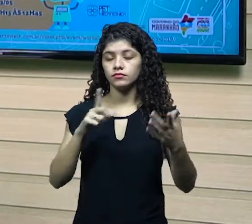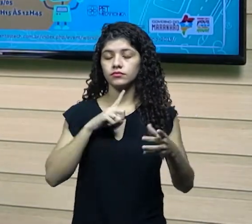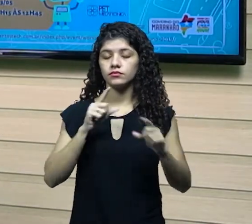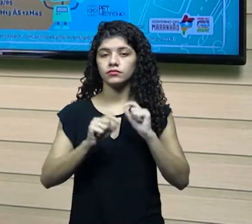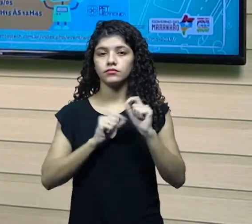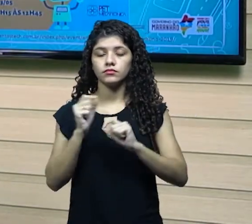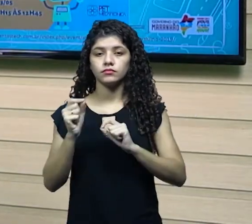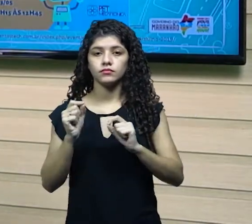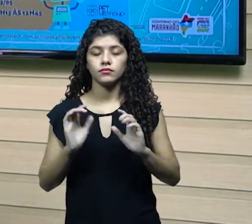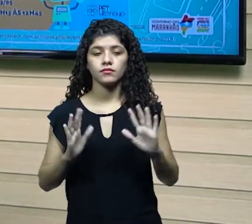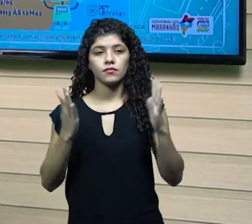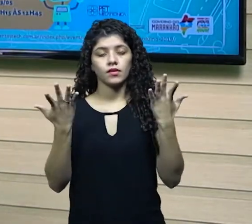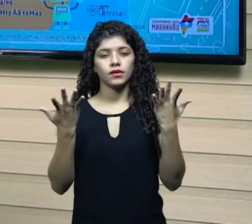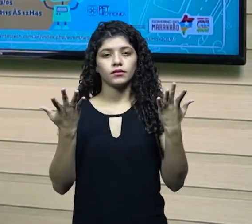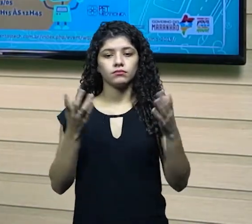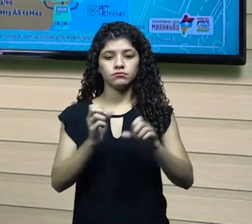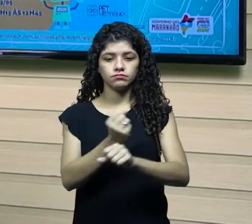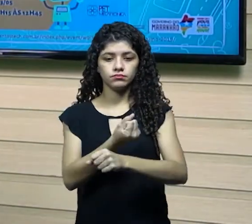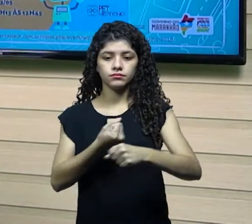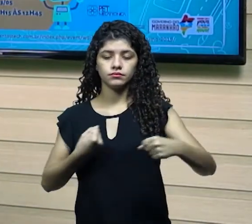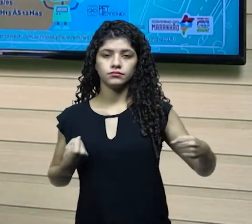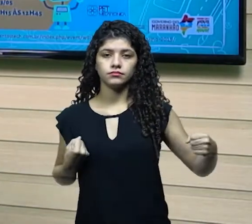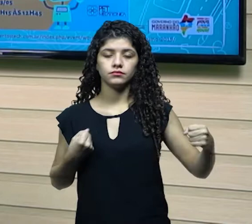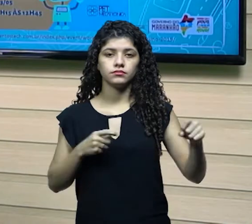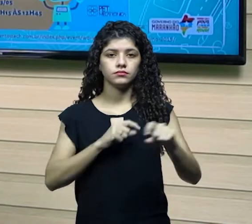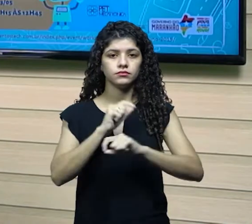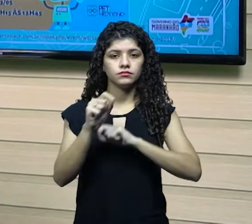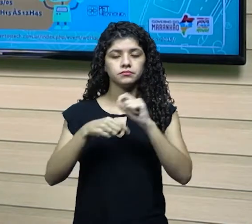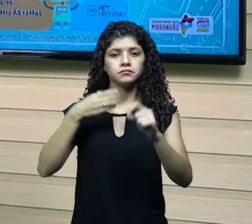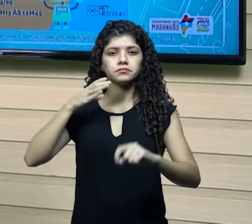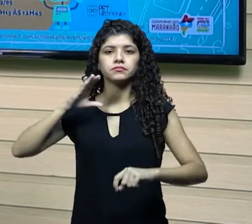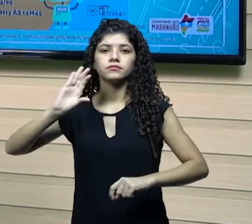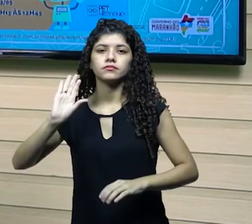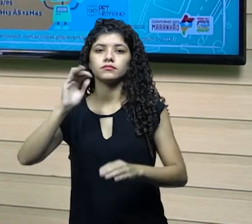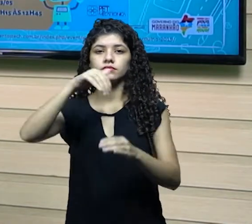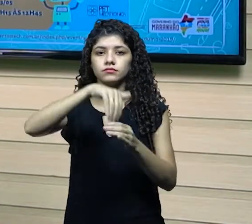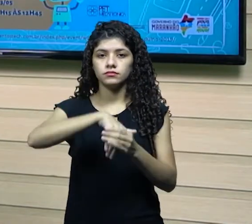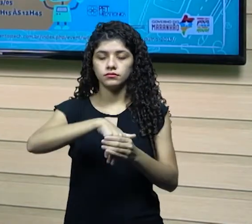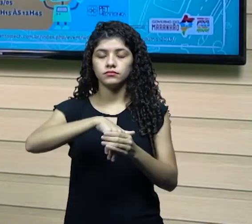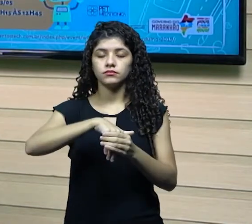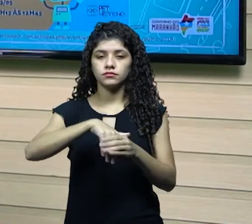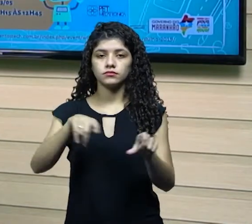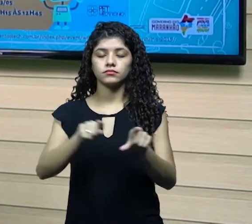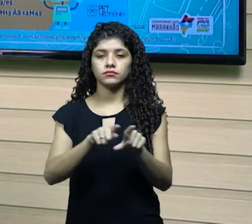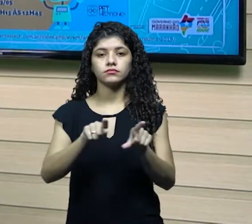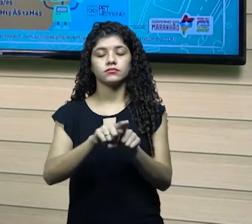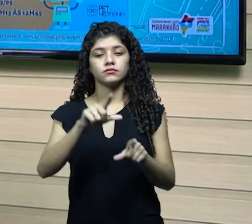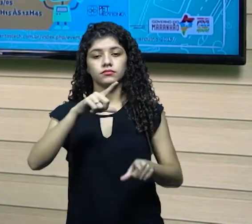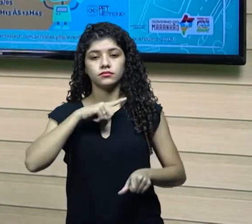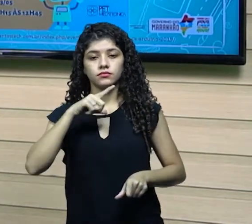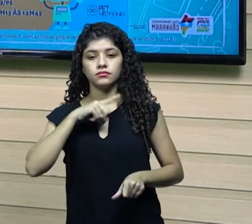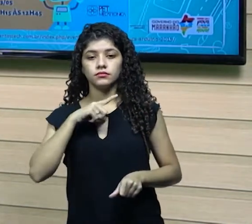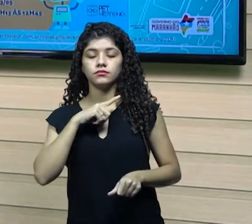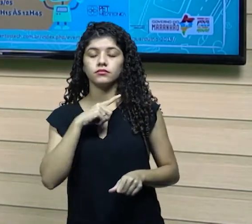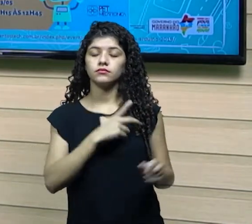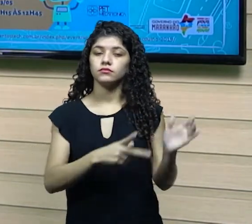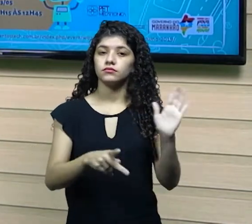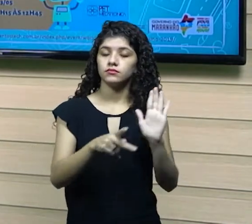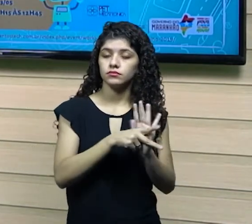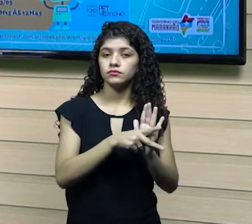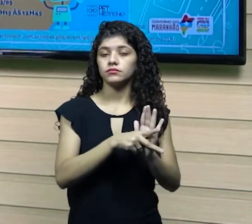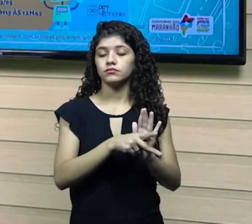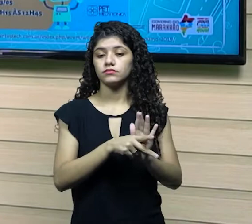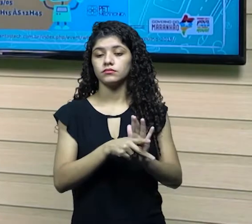realizado em conjunto com outra vento né se a gente tem uma grande ou de um evento cultural